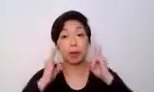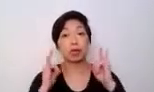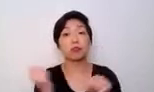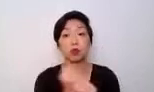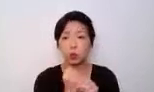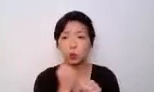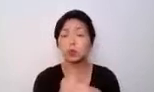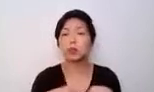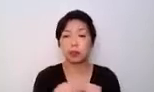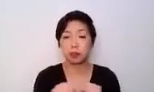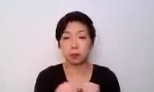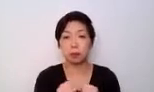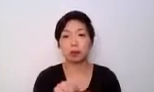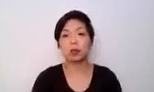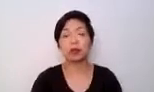edifício